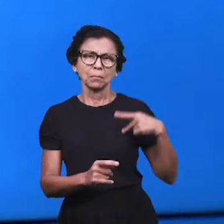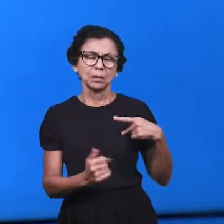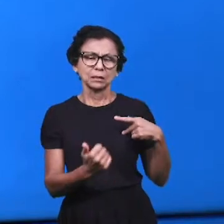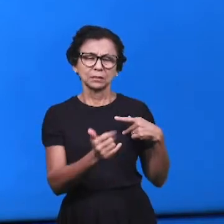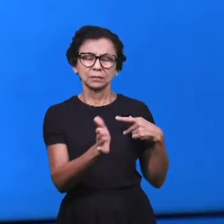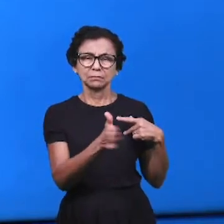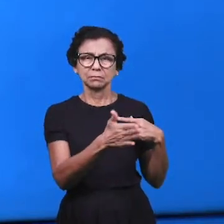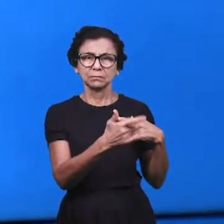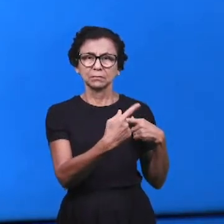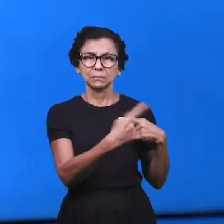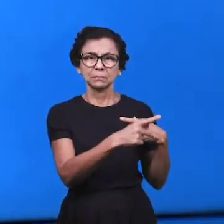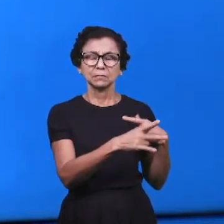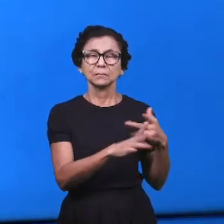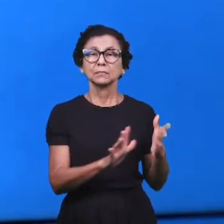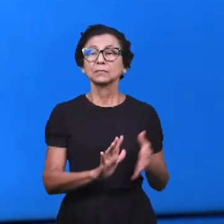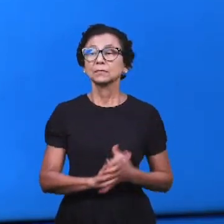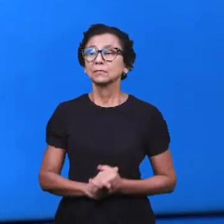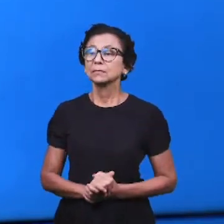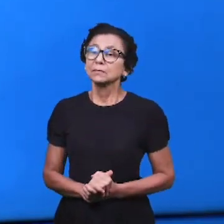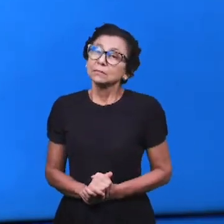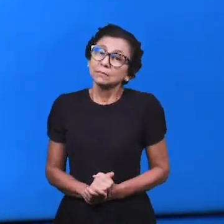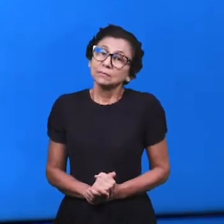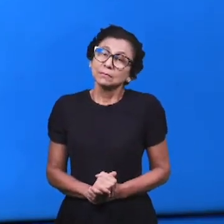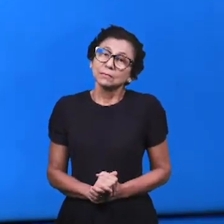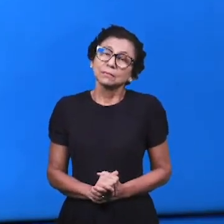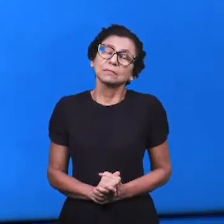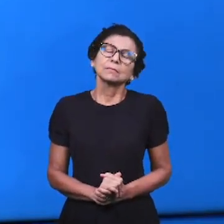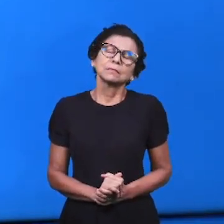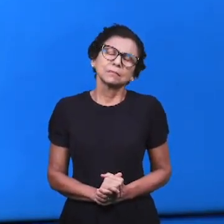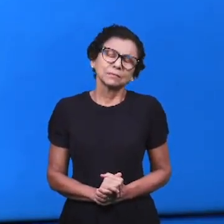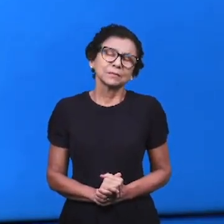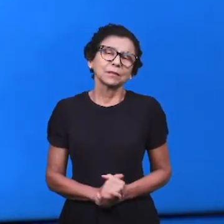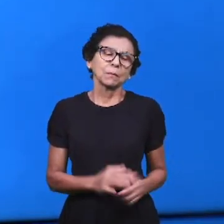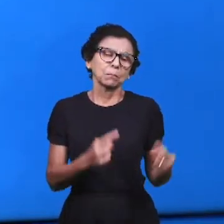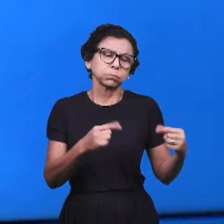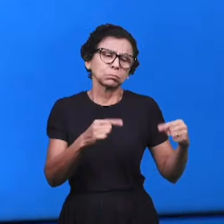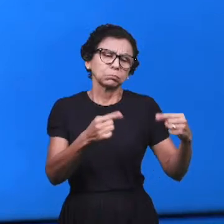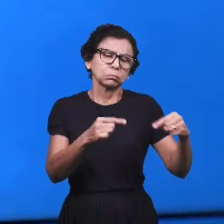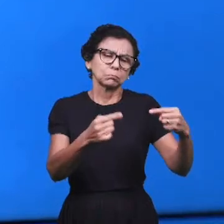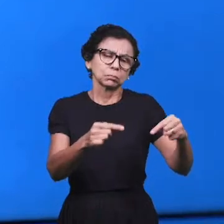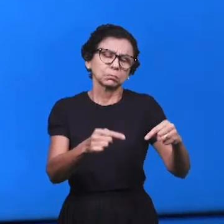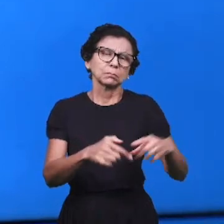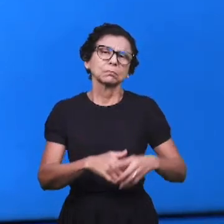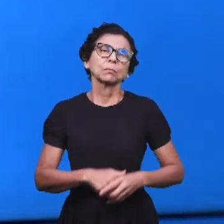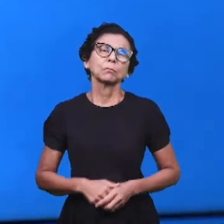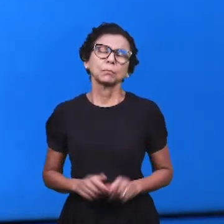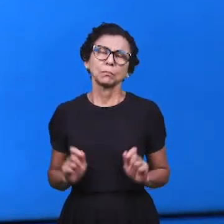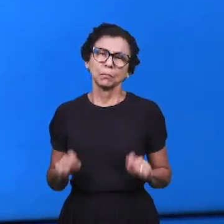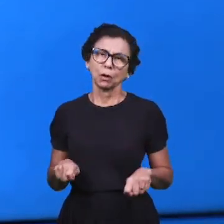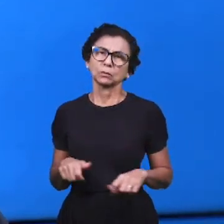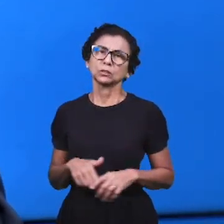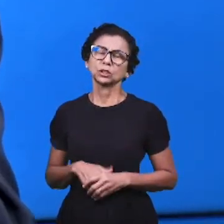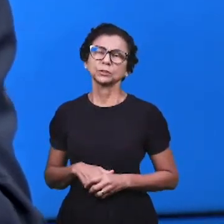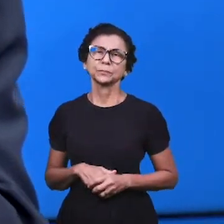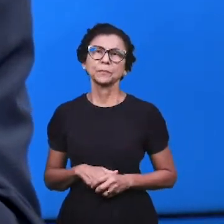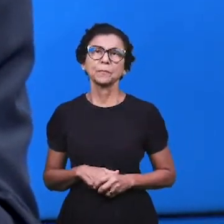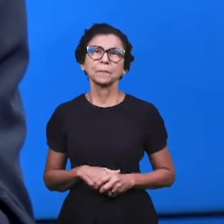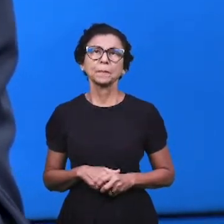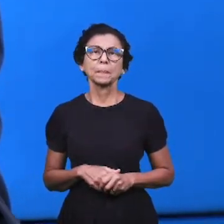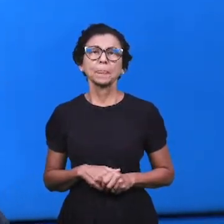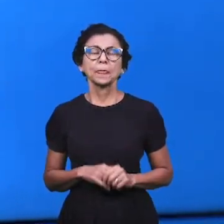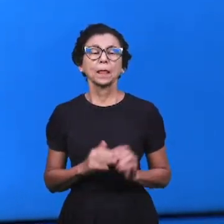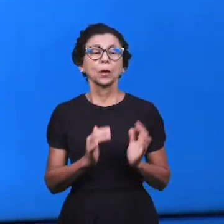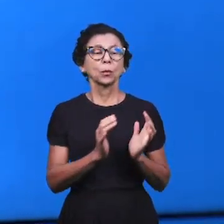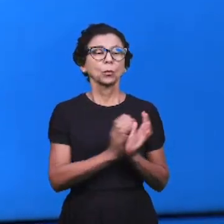verdade relativa, porque são passíveis de contestação, né? Elas podem ser contestadas, né? Porque é um conjunto